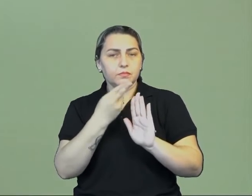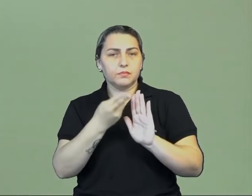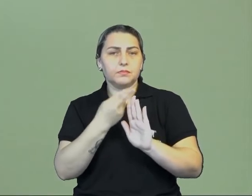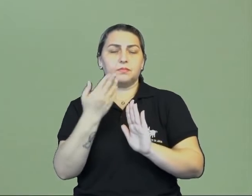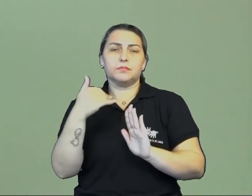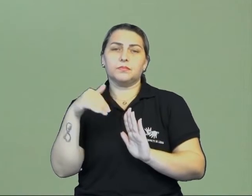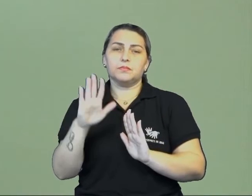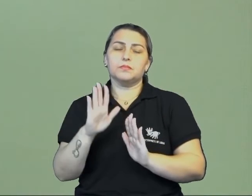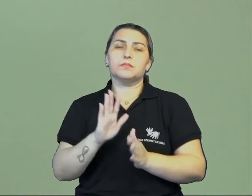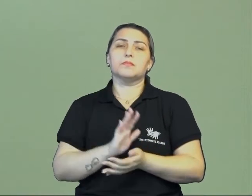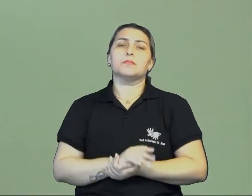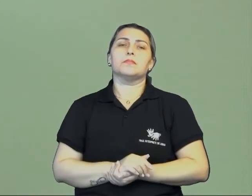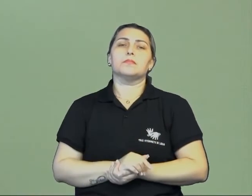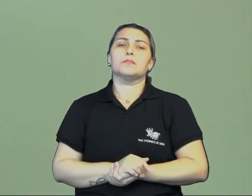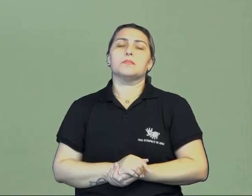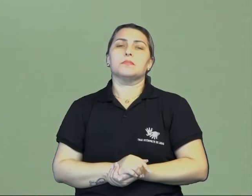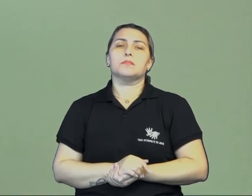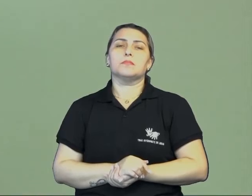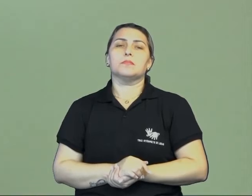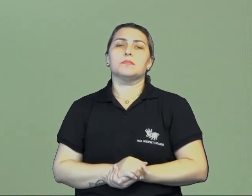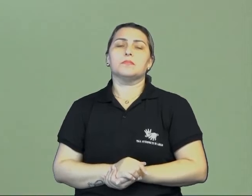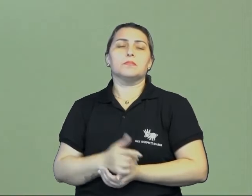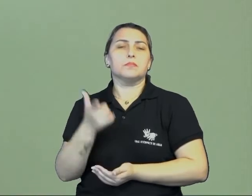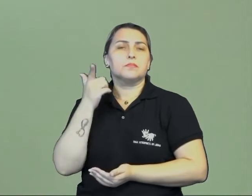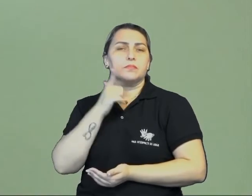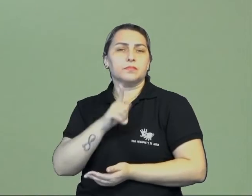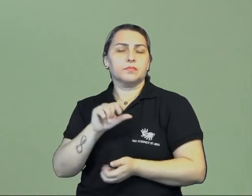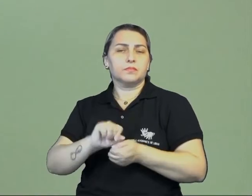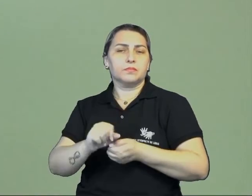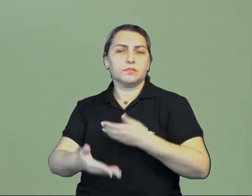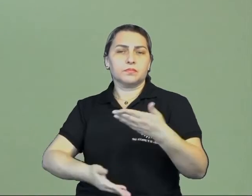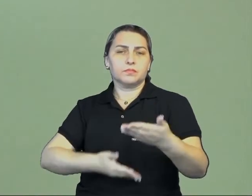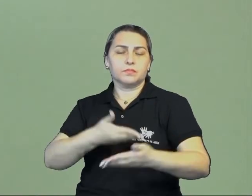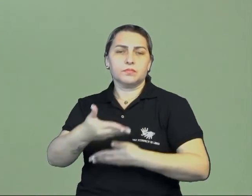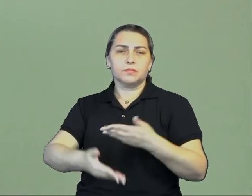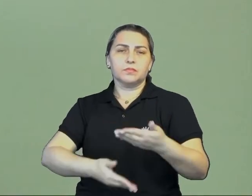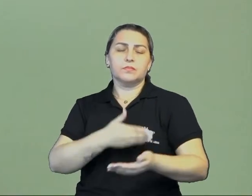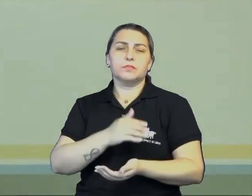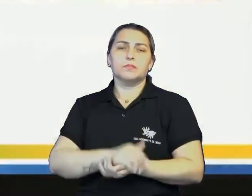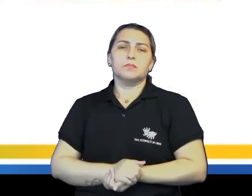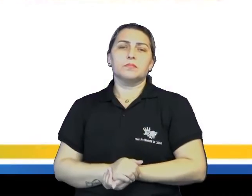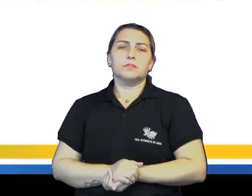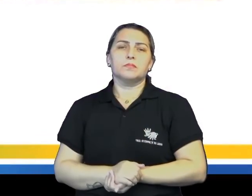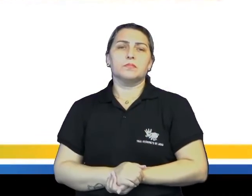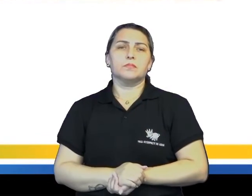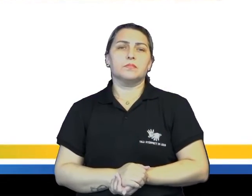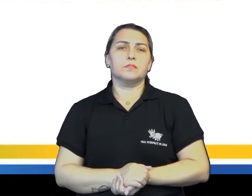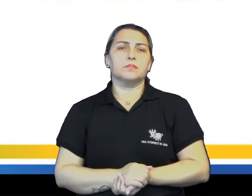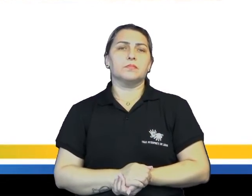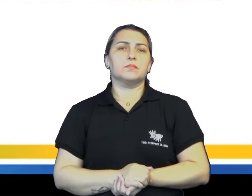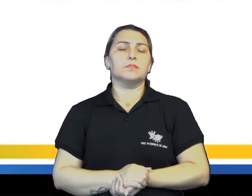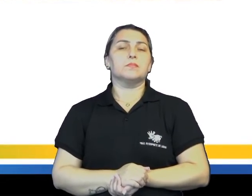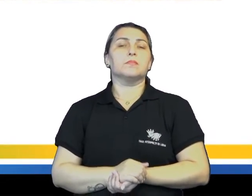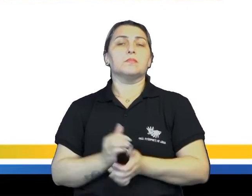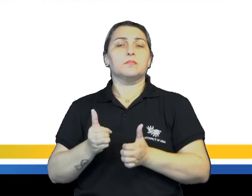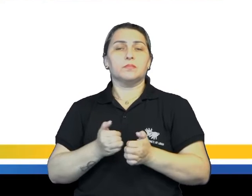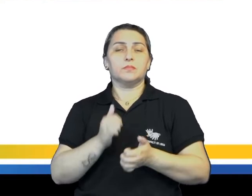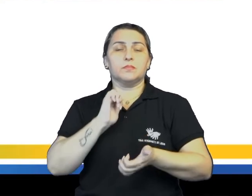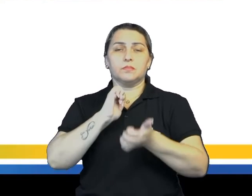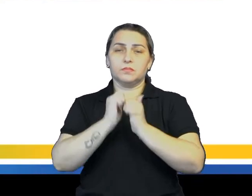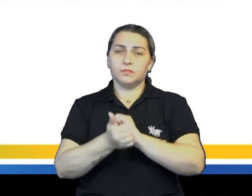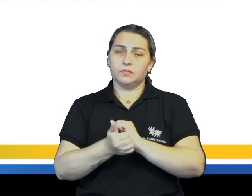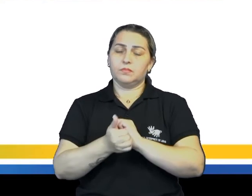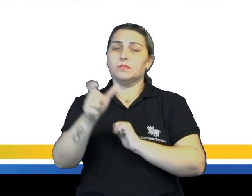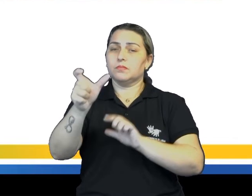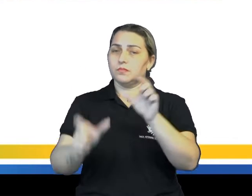mais pré-definido. Aqui a gente consegue até fazer uma relação ao esporte e jogo. Vamos ver aqui, seja jogo ou esporte, todos os